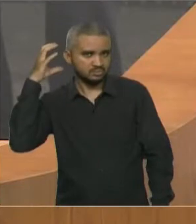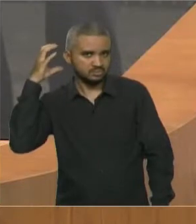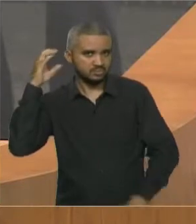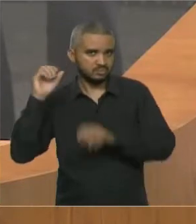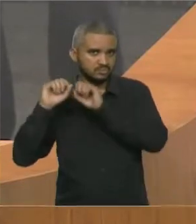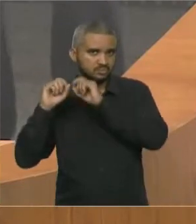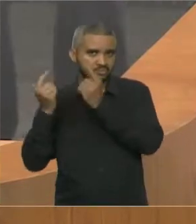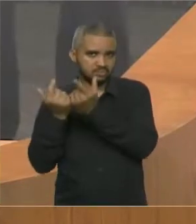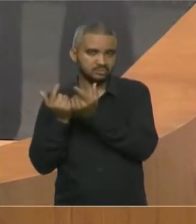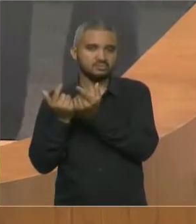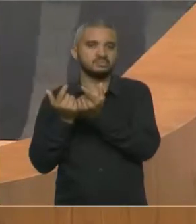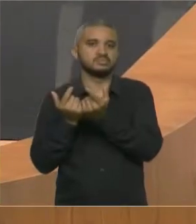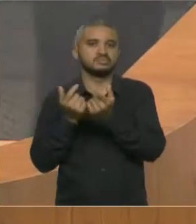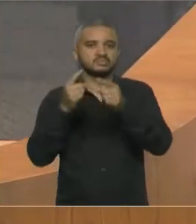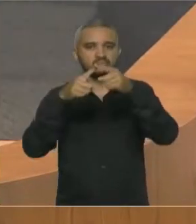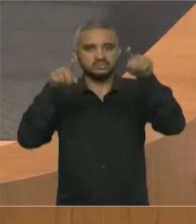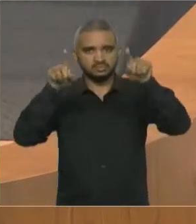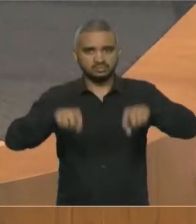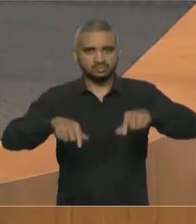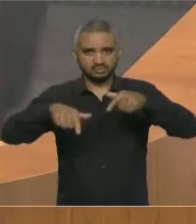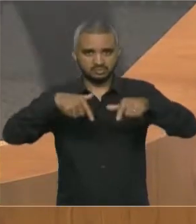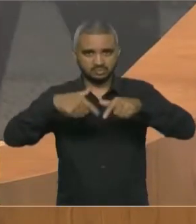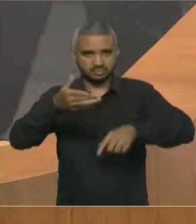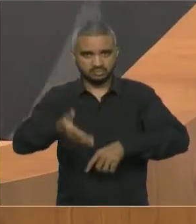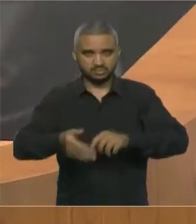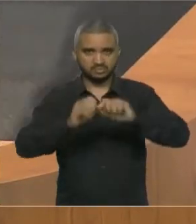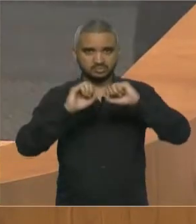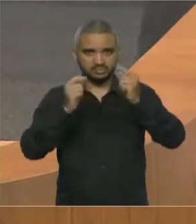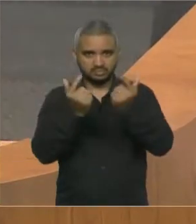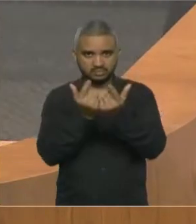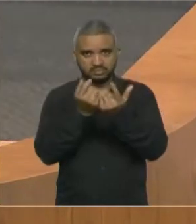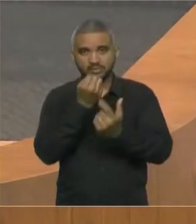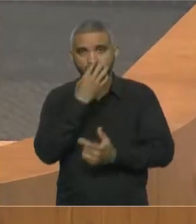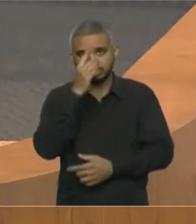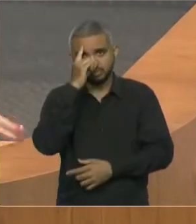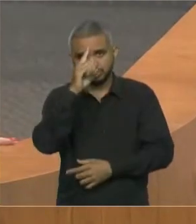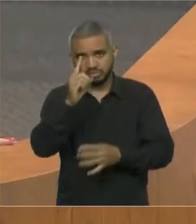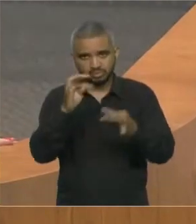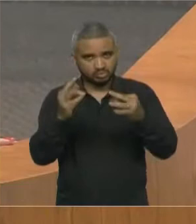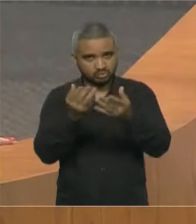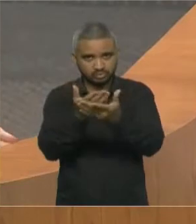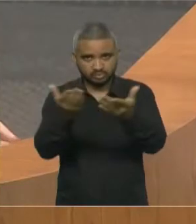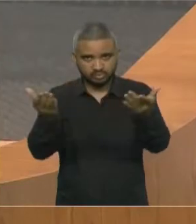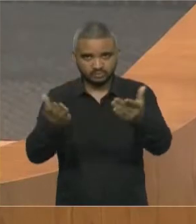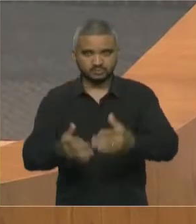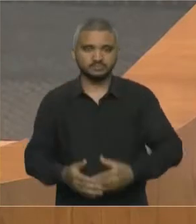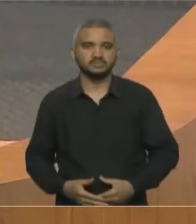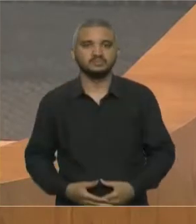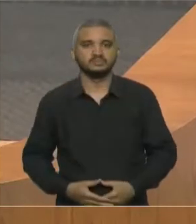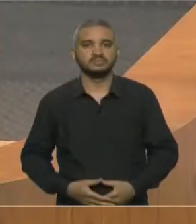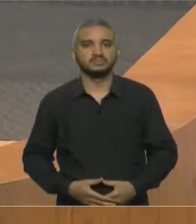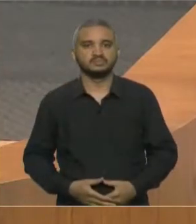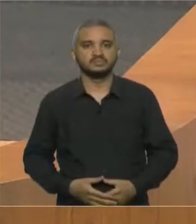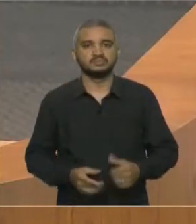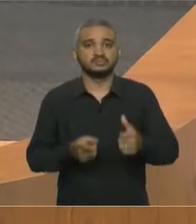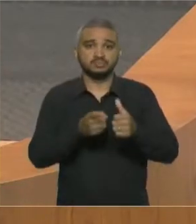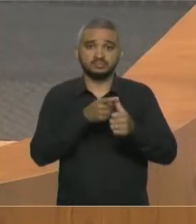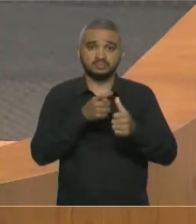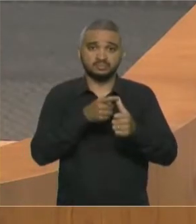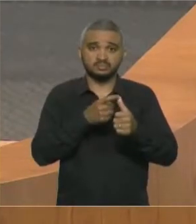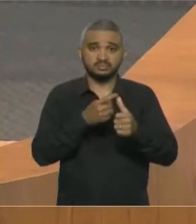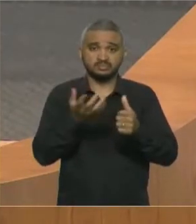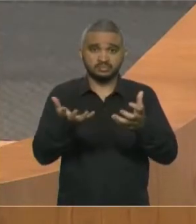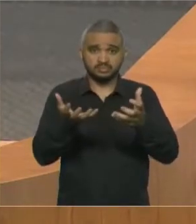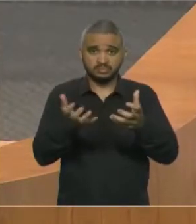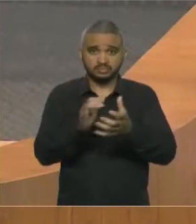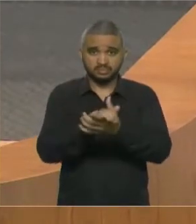casa, meu bom dia a todos vocês. Gostaria de iniciar meu pronunciamento aqui parabenizando, tendo em vista que nós